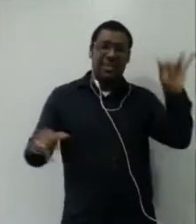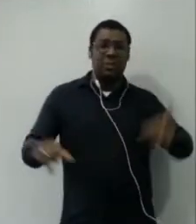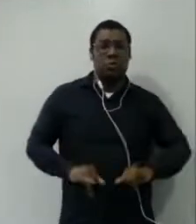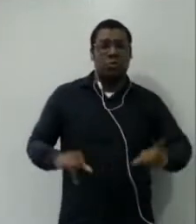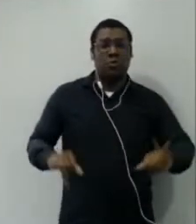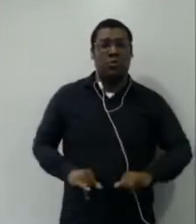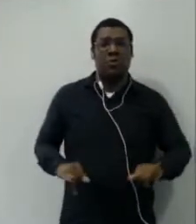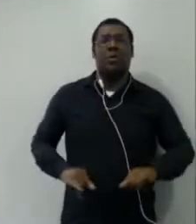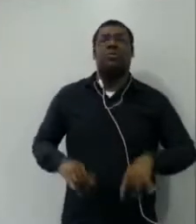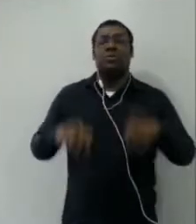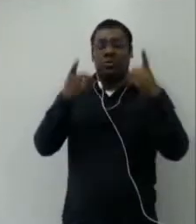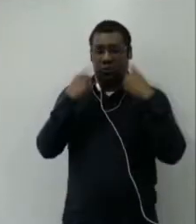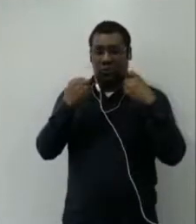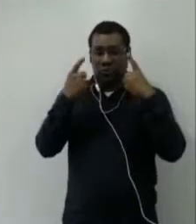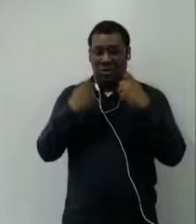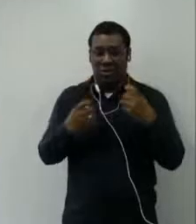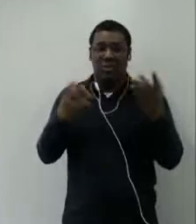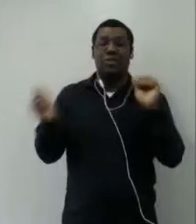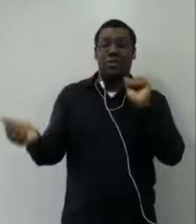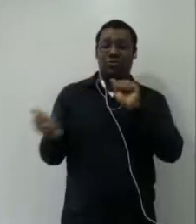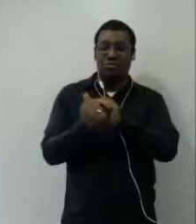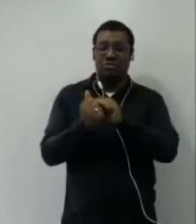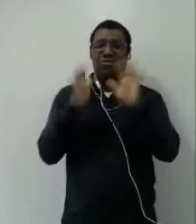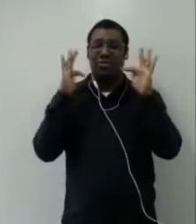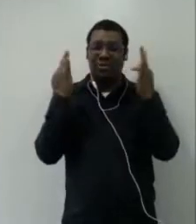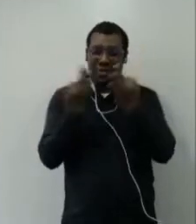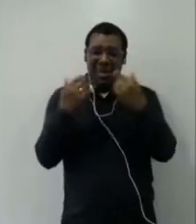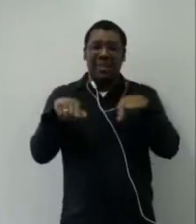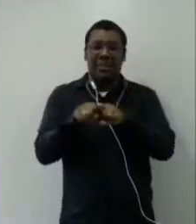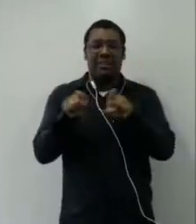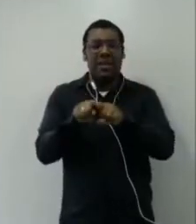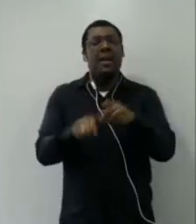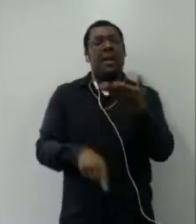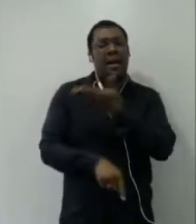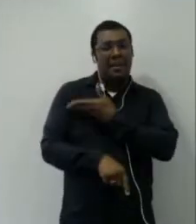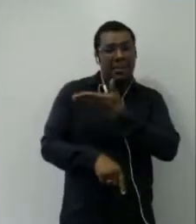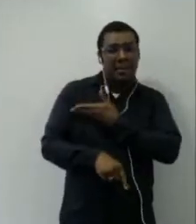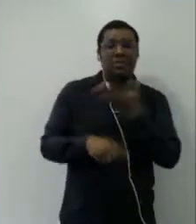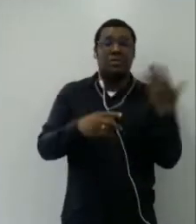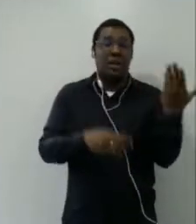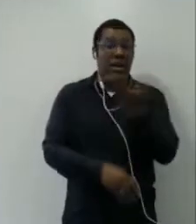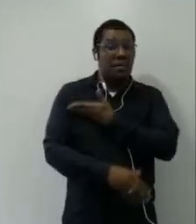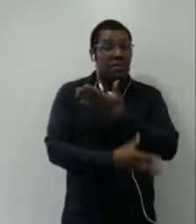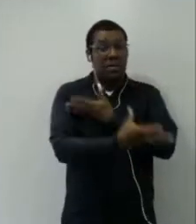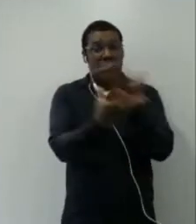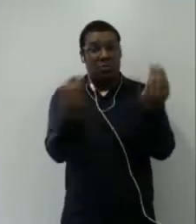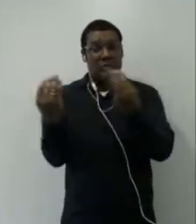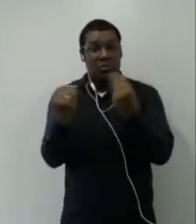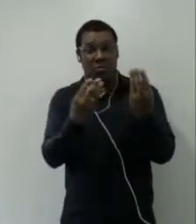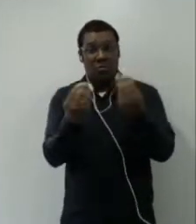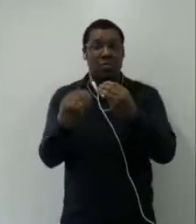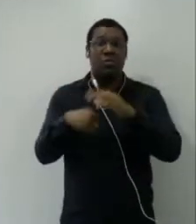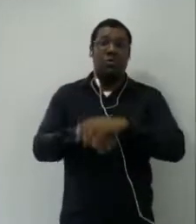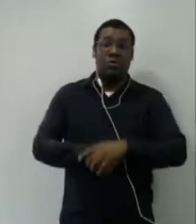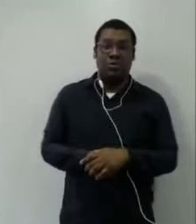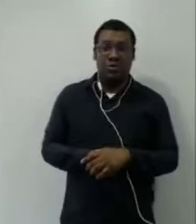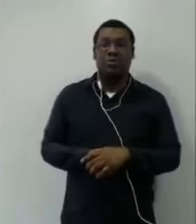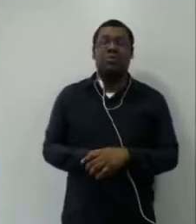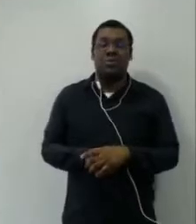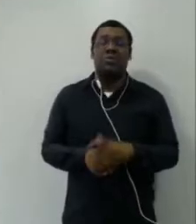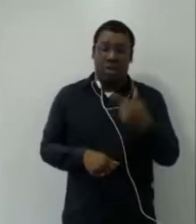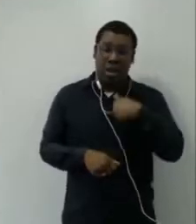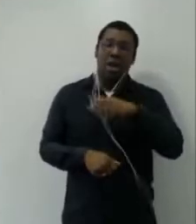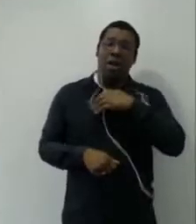chorando lá com a família, com os amigos queridos, que não são poucos, e muitos não puderam ir em função do próprio feriado, eu consegui chegar.